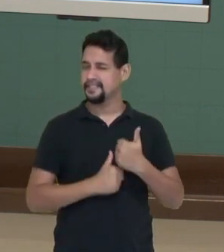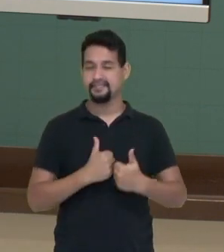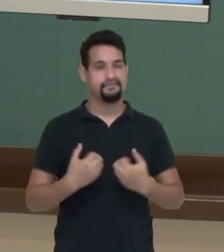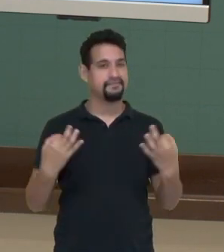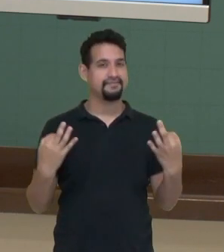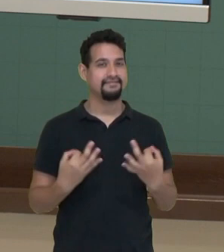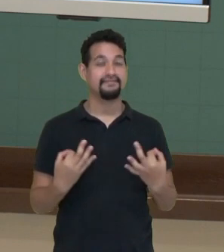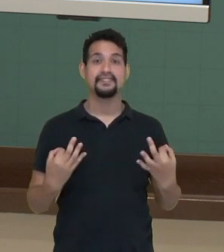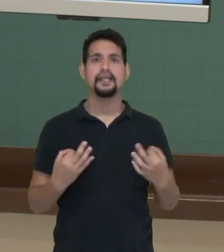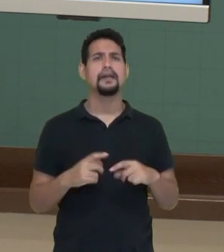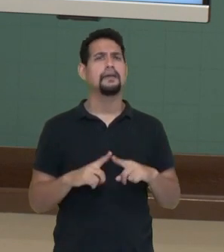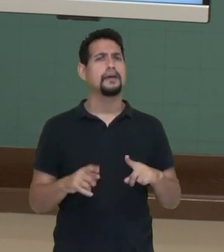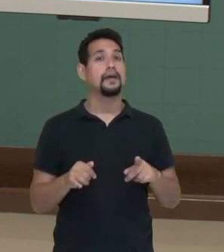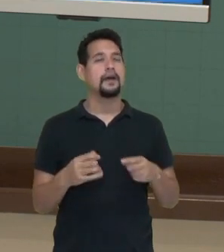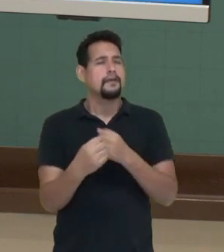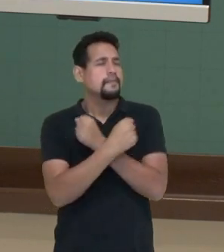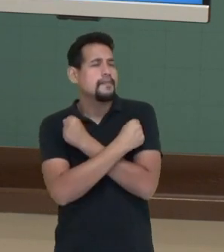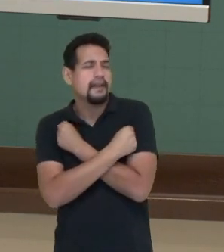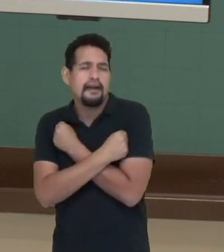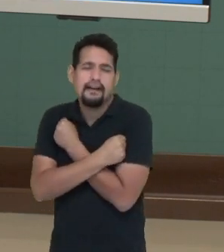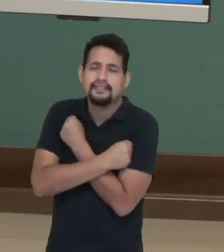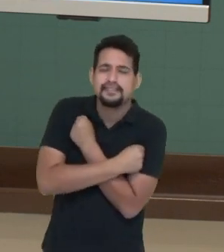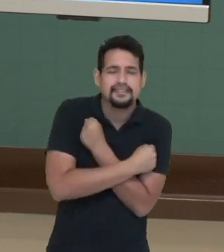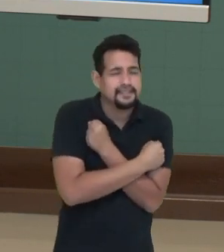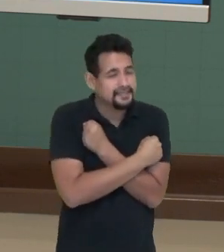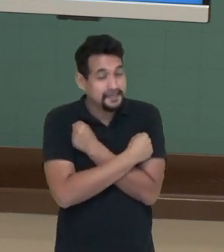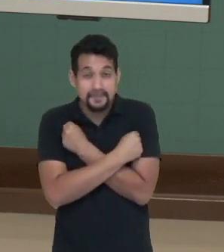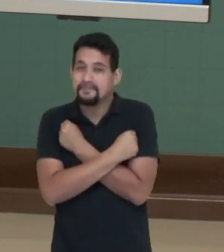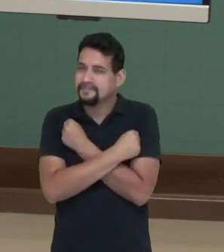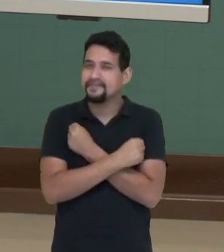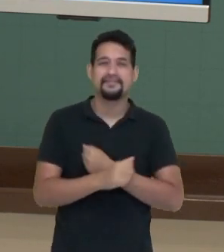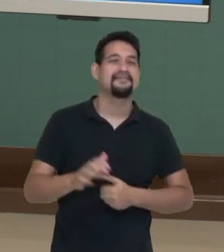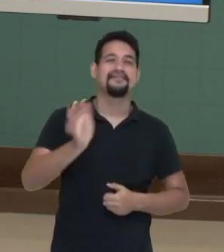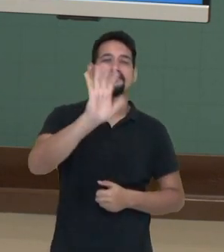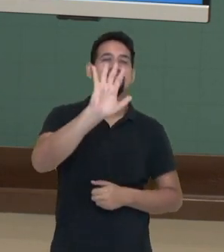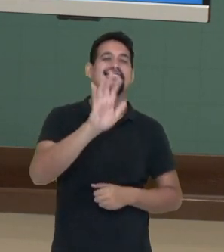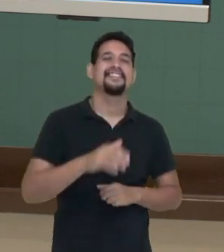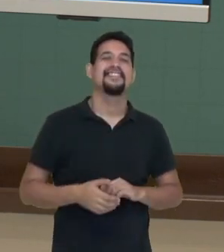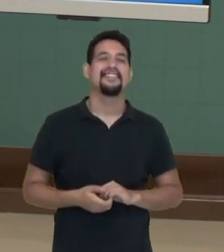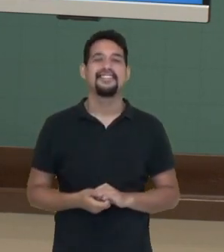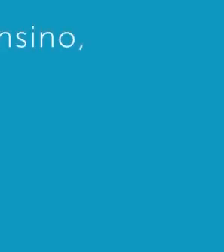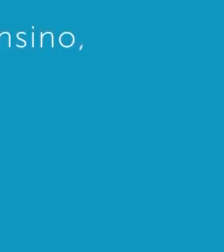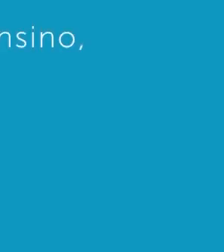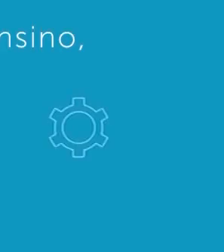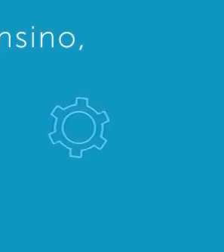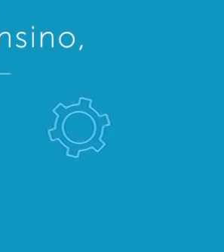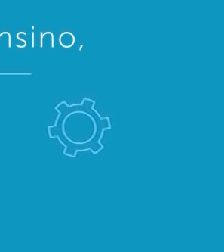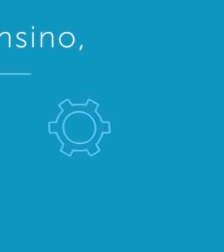jóia, hein? Então, ó, aquele abraço bem forte da prof, hein? E até mais!